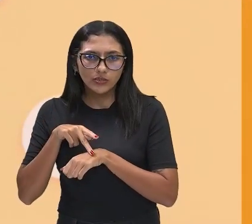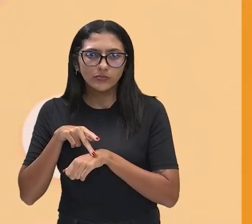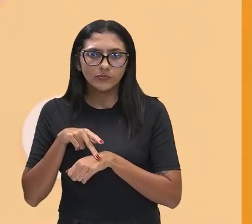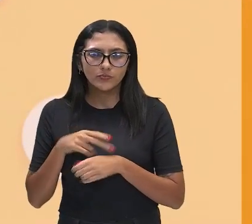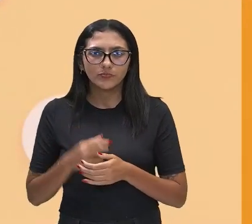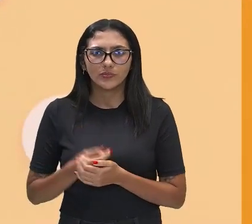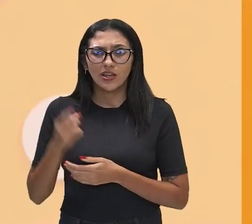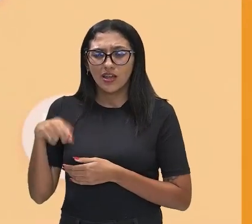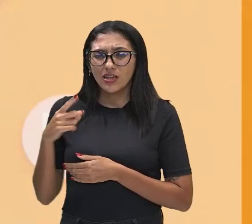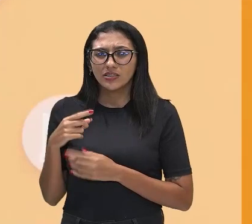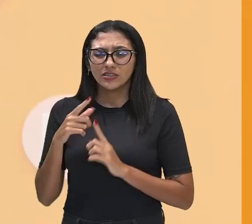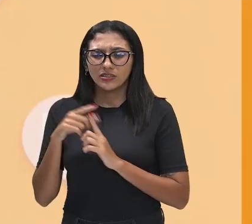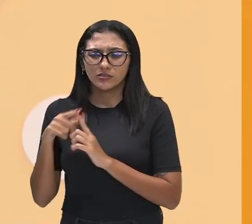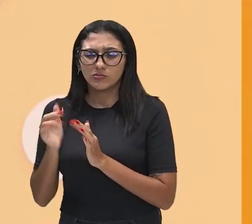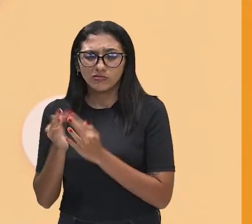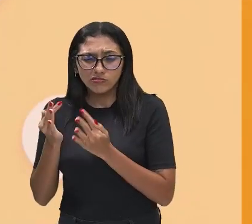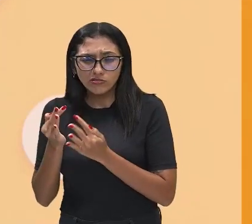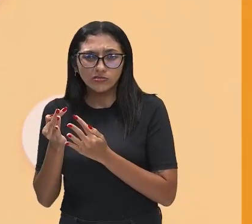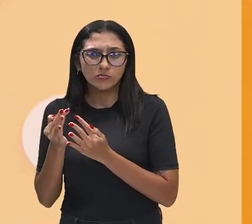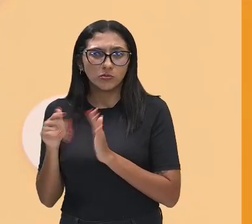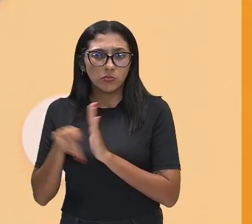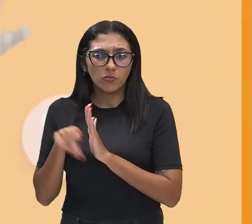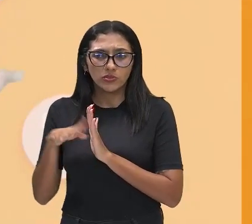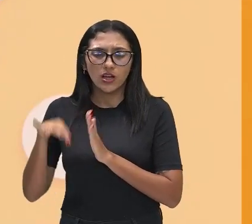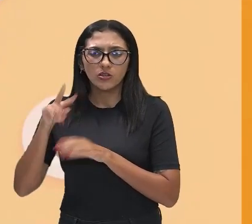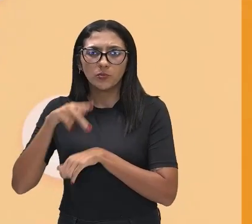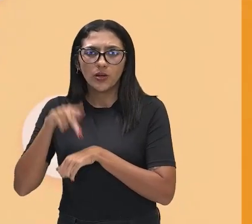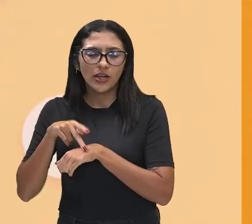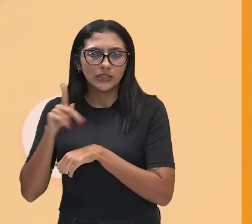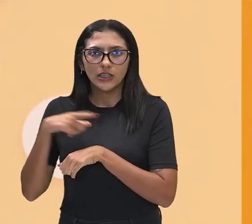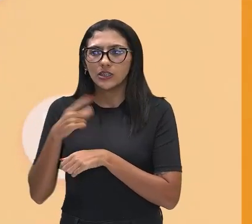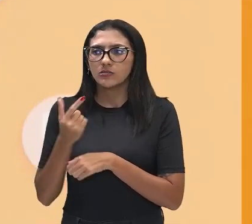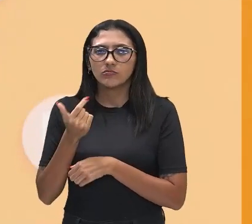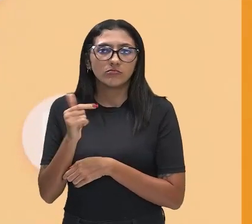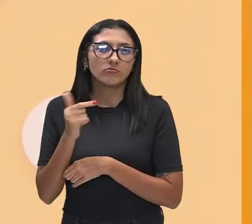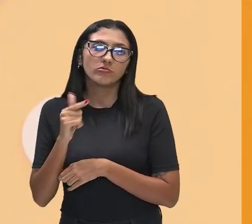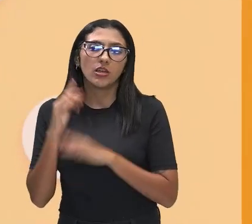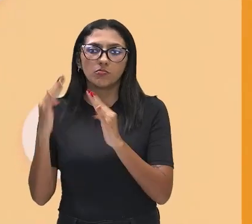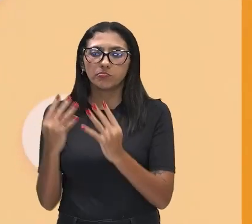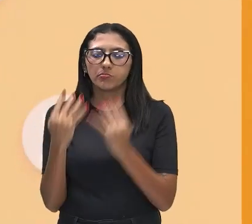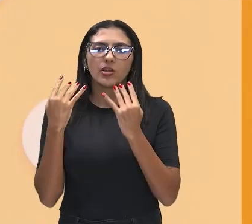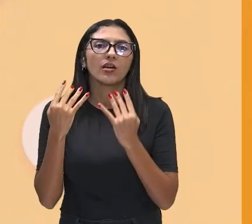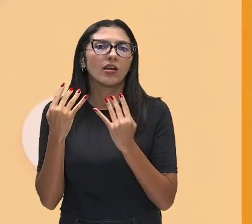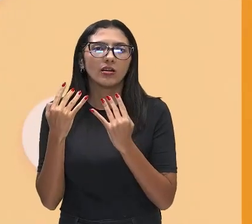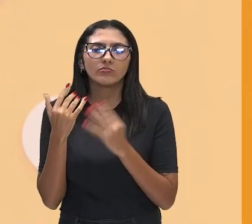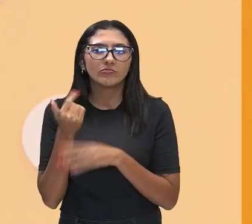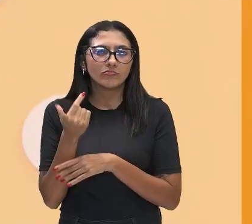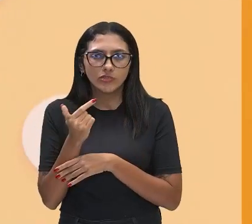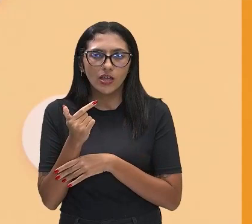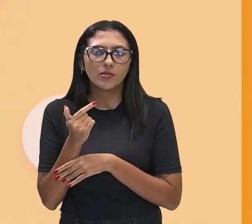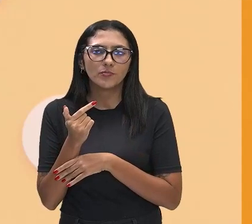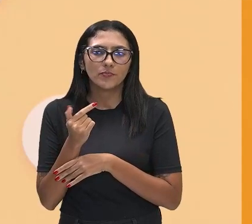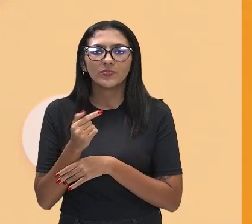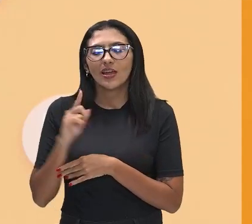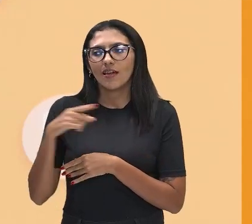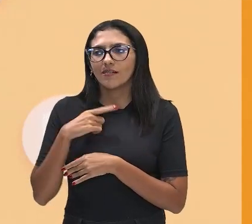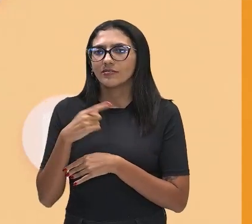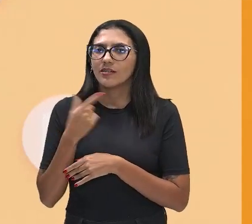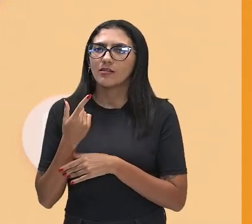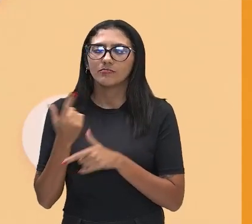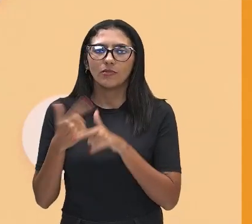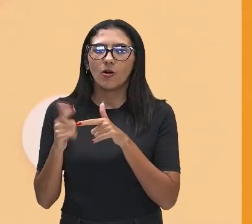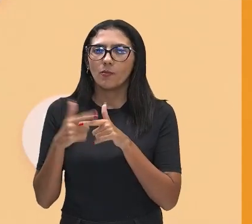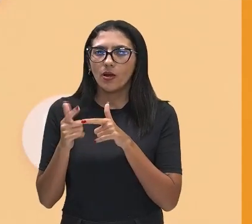marcas locais, por não ter a mesma publicidade, o mesmo marketing, podem acabar tendo prejuízos